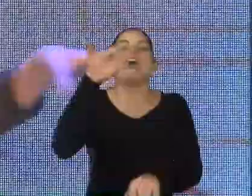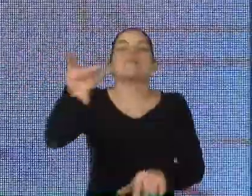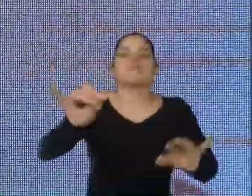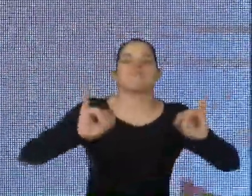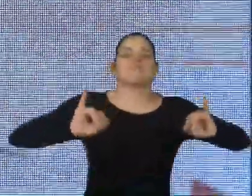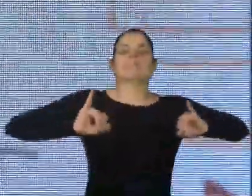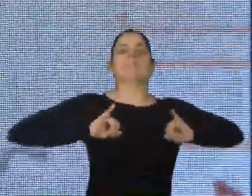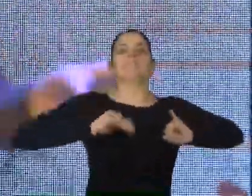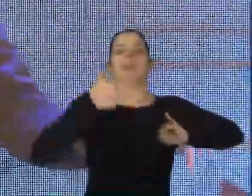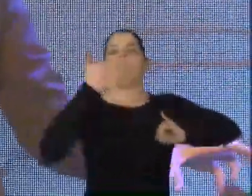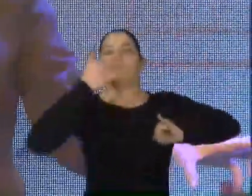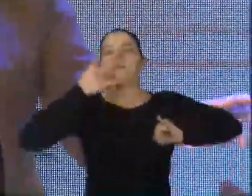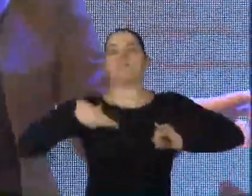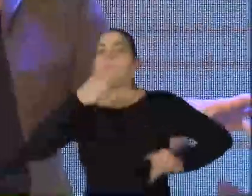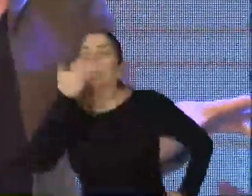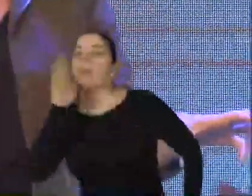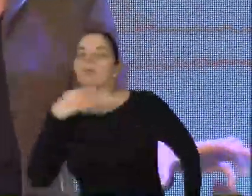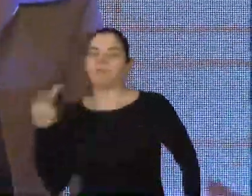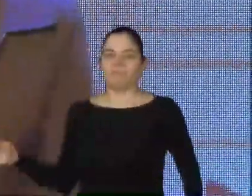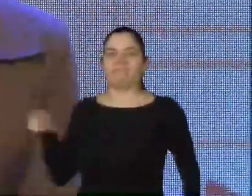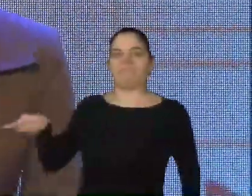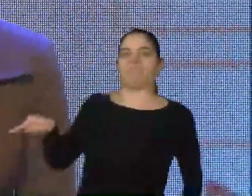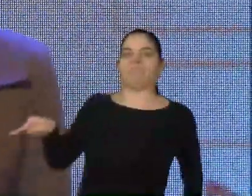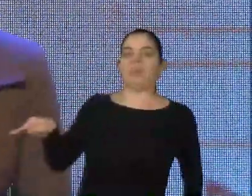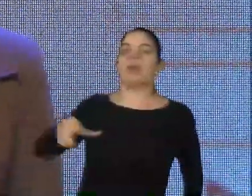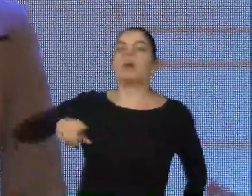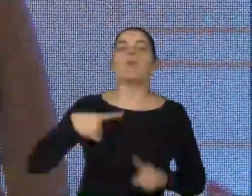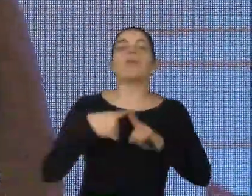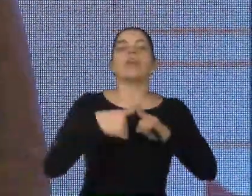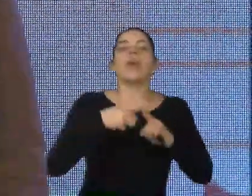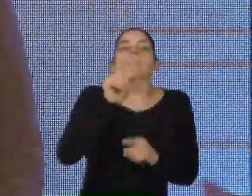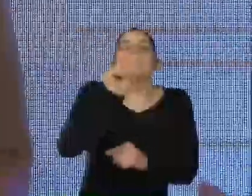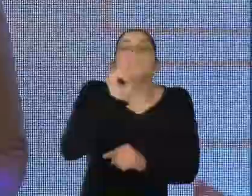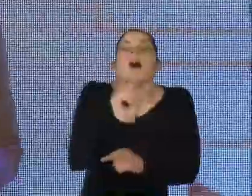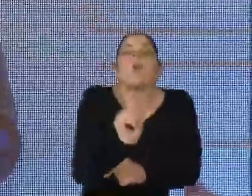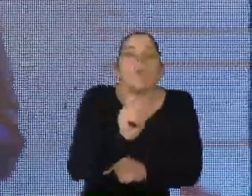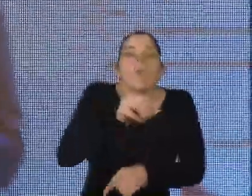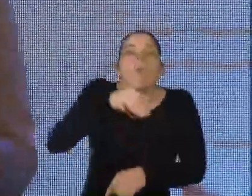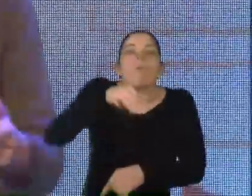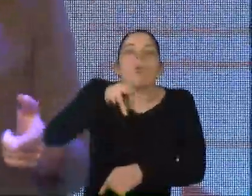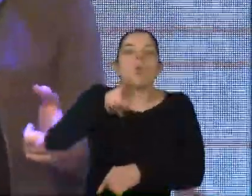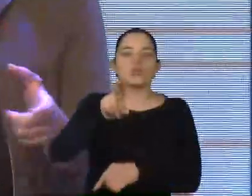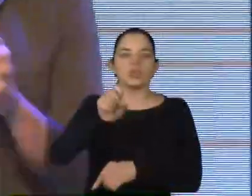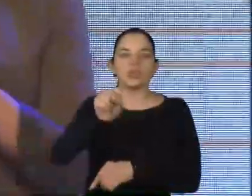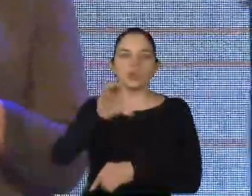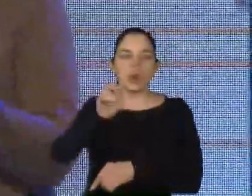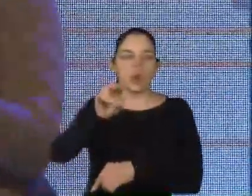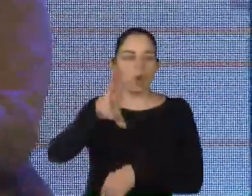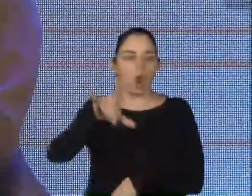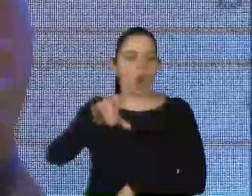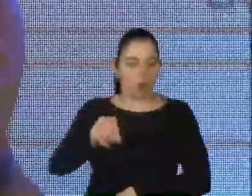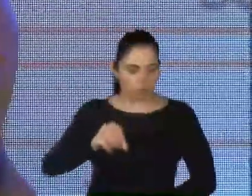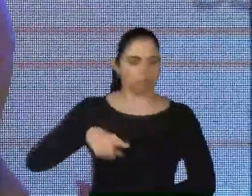motoras. Comer mal também significa ter menos músculo. Então, a minha hipotonia pode